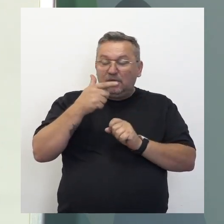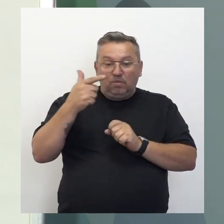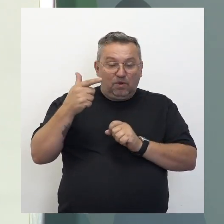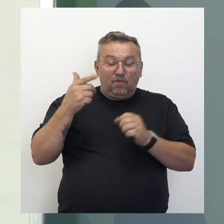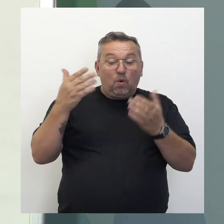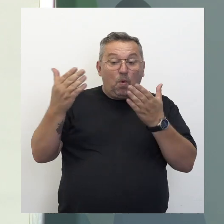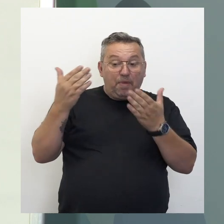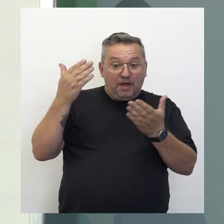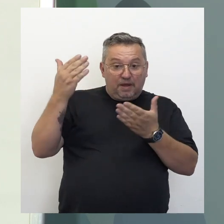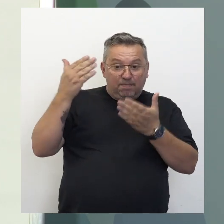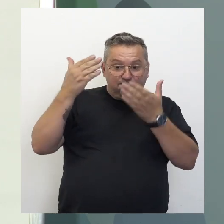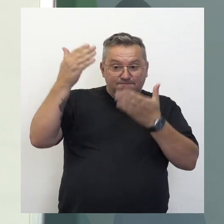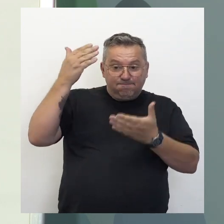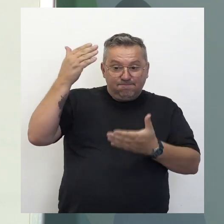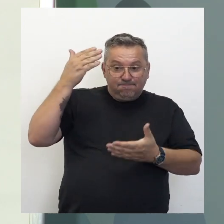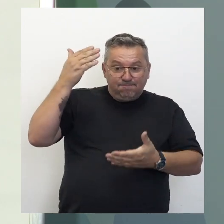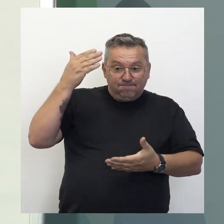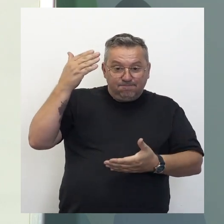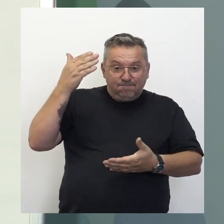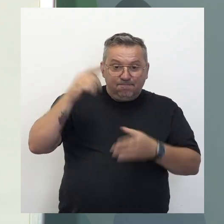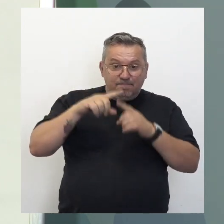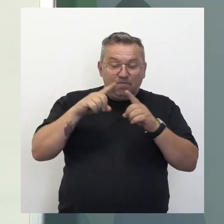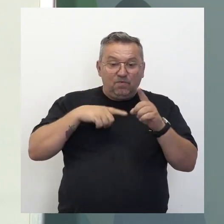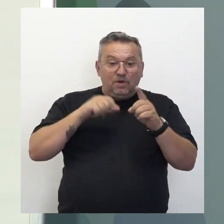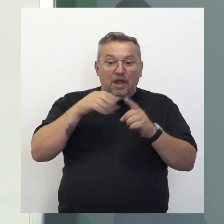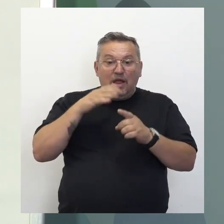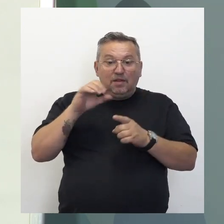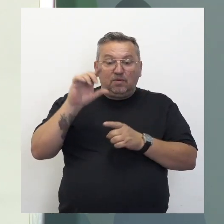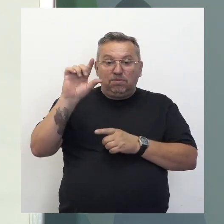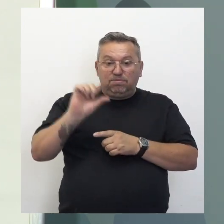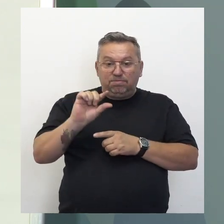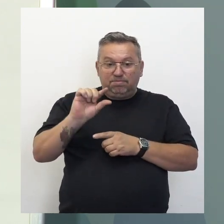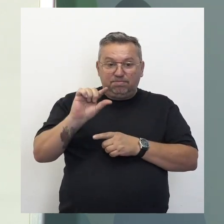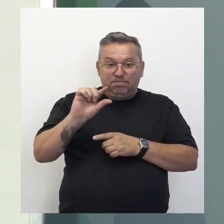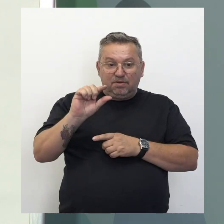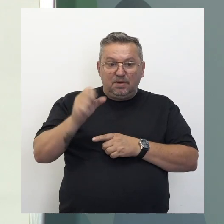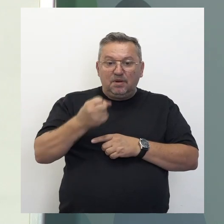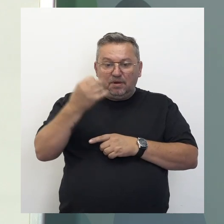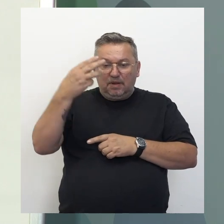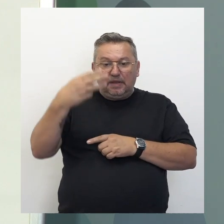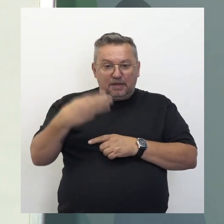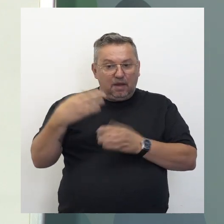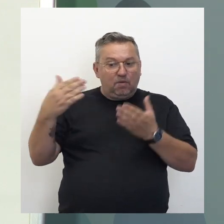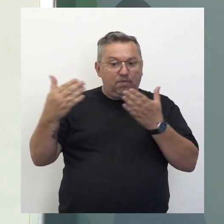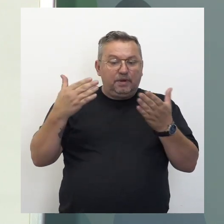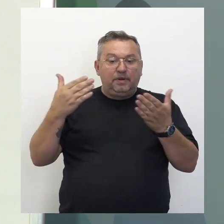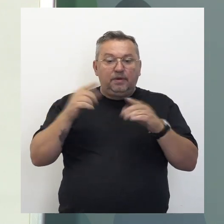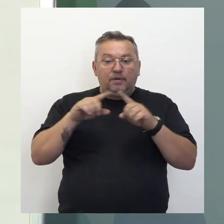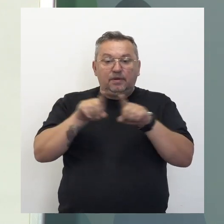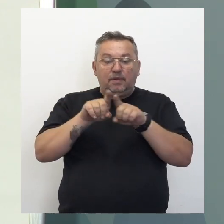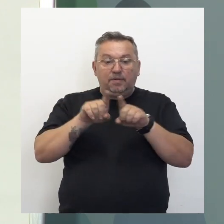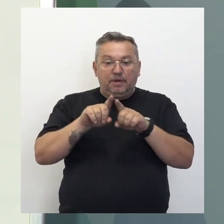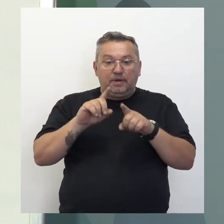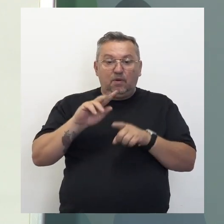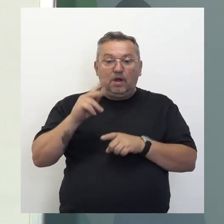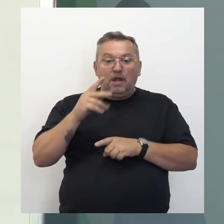tá? Quase eu não vou ter o ácido íntrico, eu vou ter uma quantidade muito pequena, comparando entre esses 3, ok? Em compensação, esse,